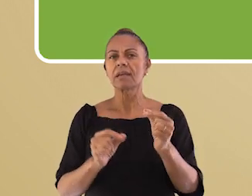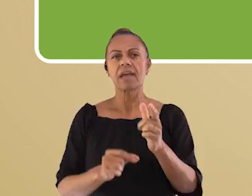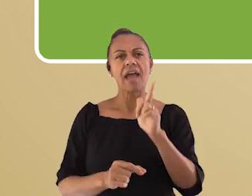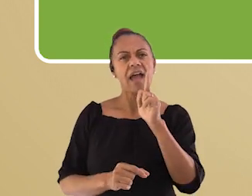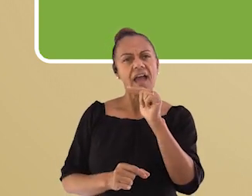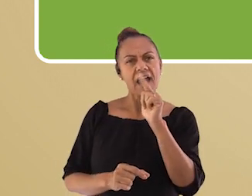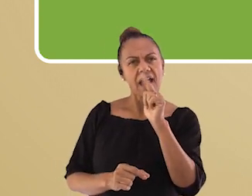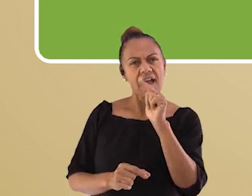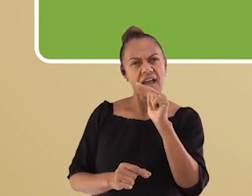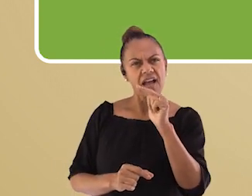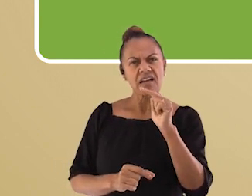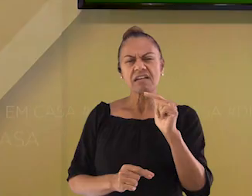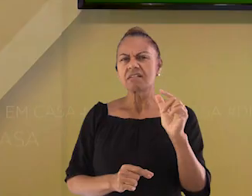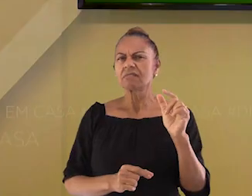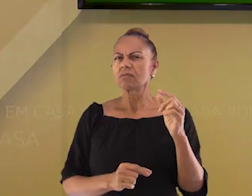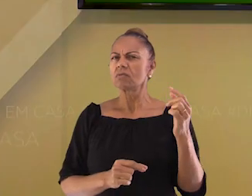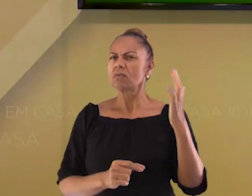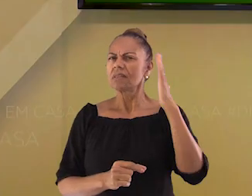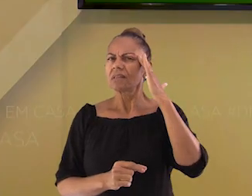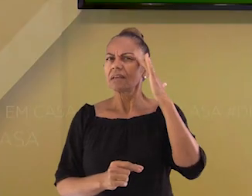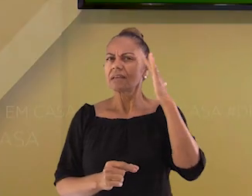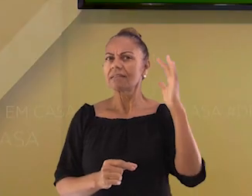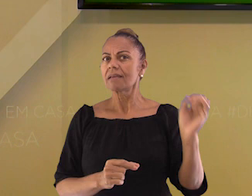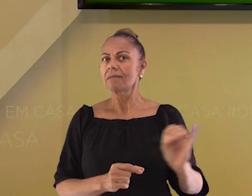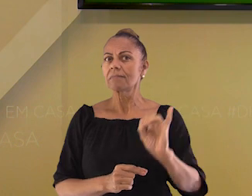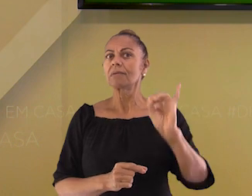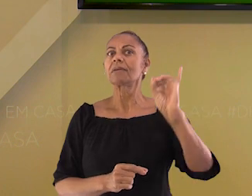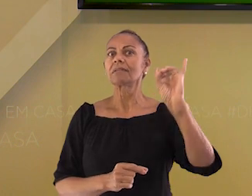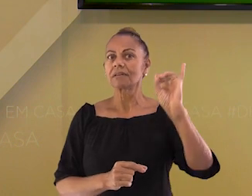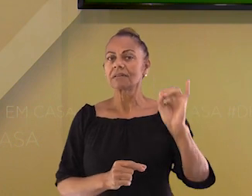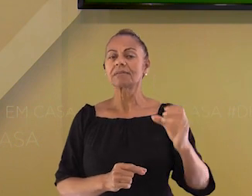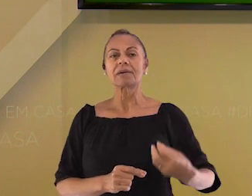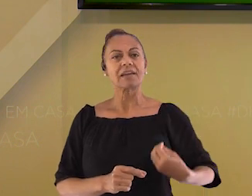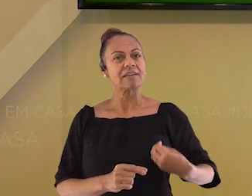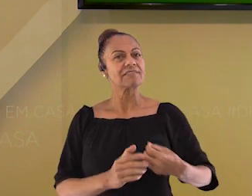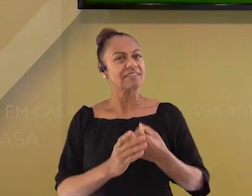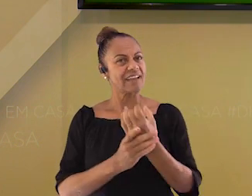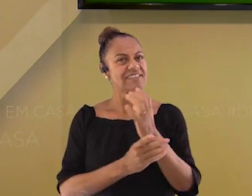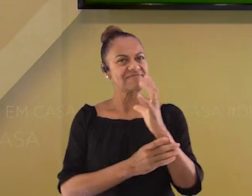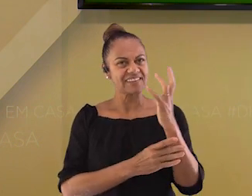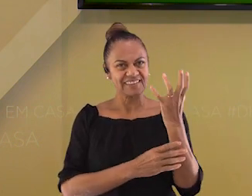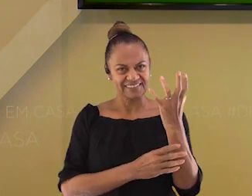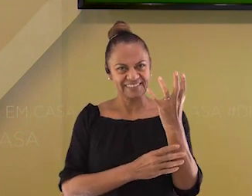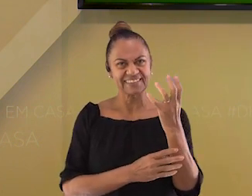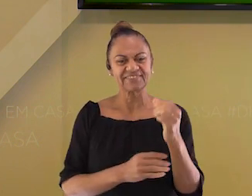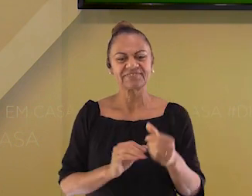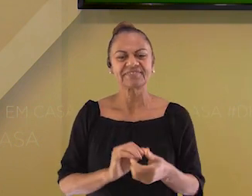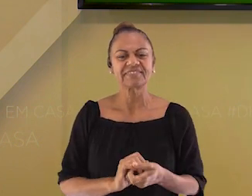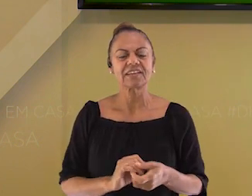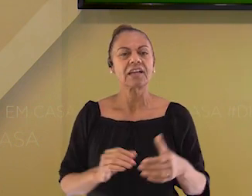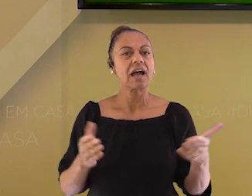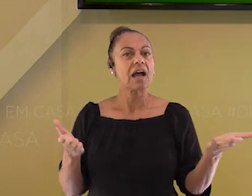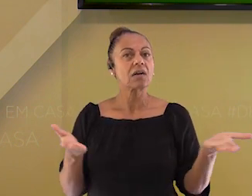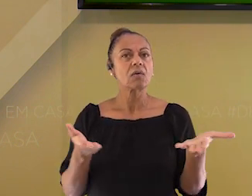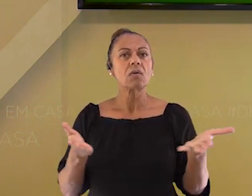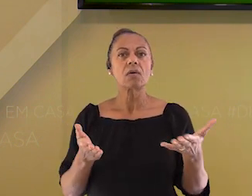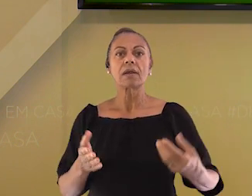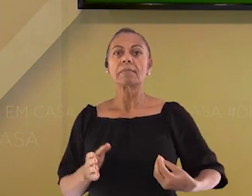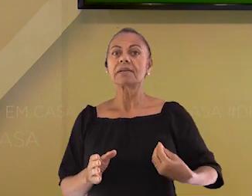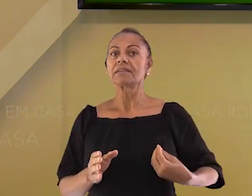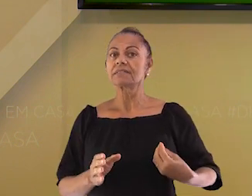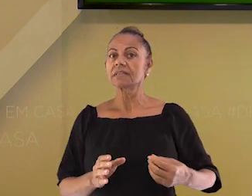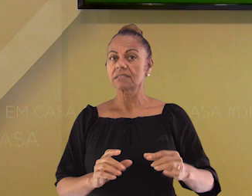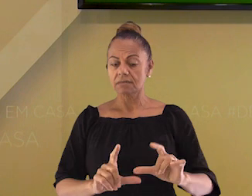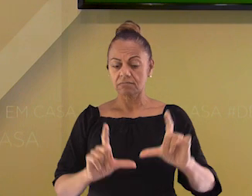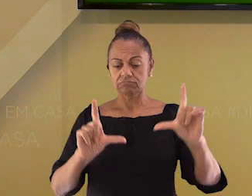a vida das plantas. Que tal deixar a sua presença? É só apontar a câmera do celular para o QR Code que